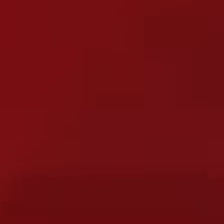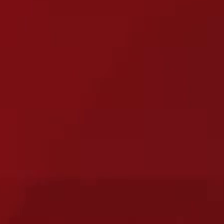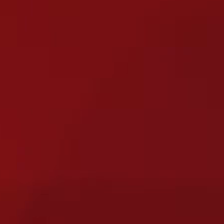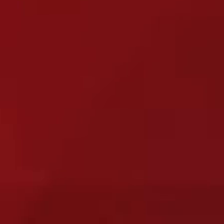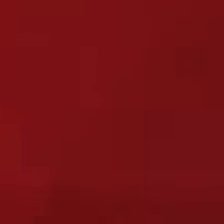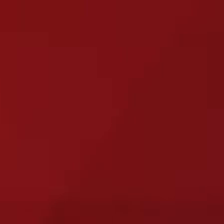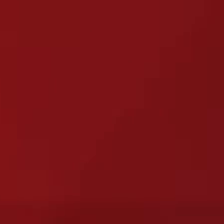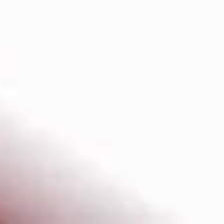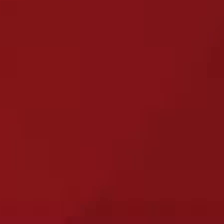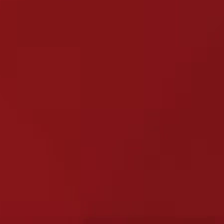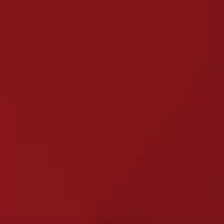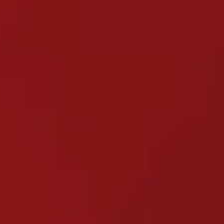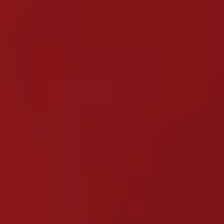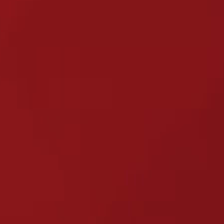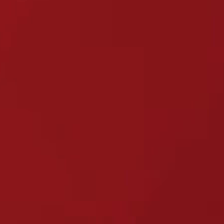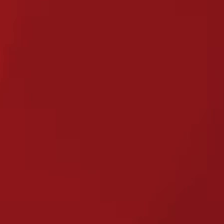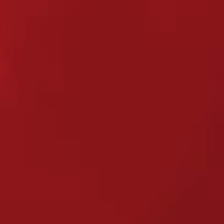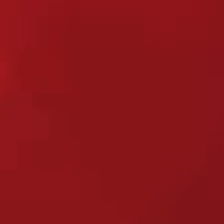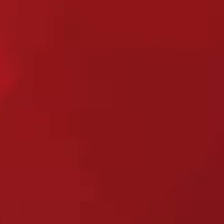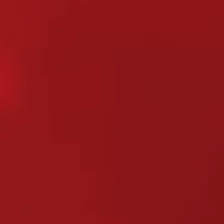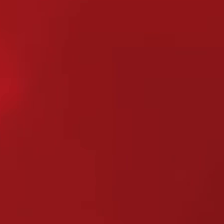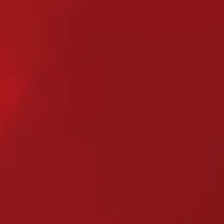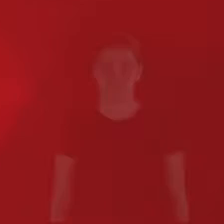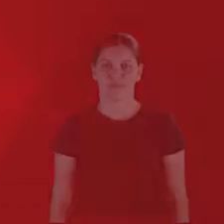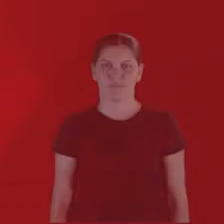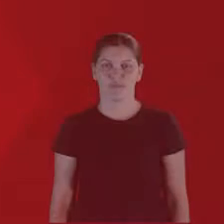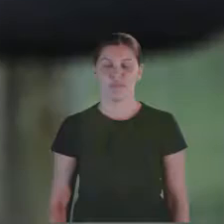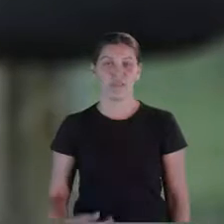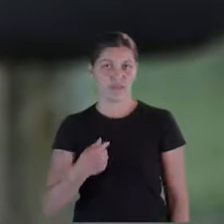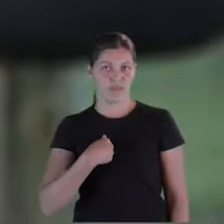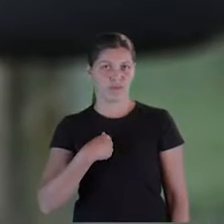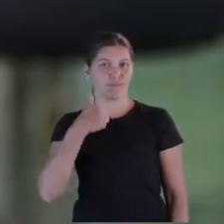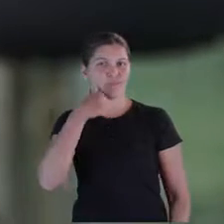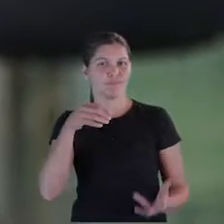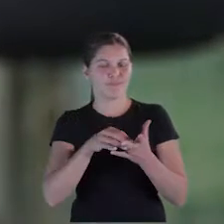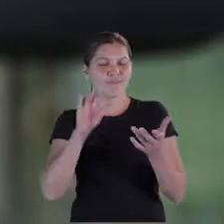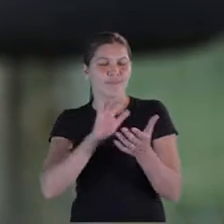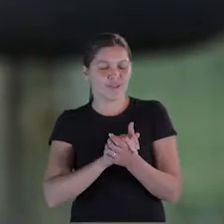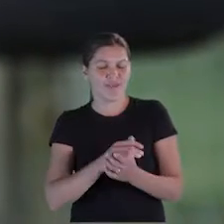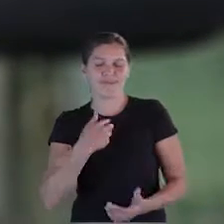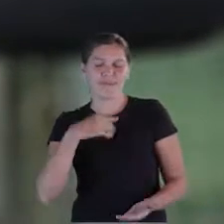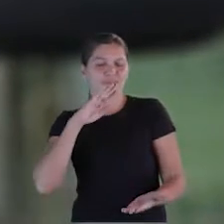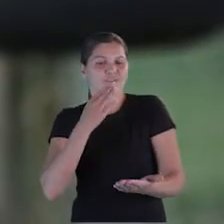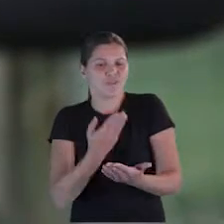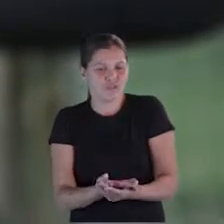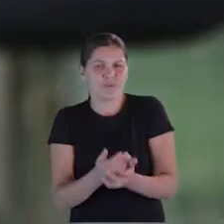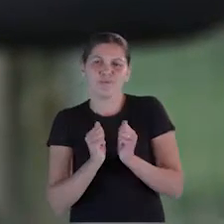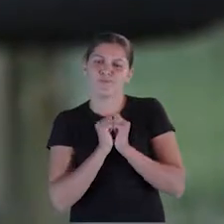Fábio 40. Capacidade e honestidade. Como esposa, eu admiro e